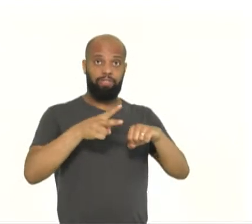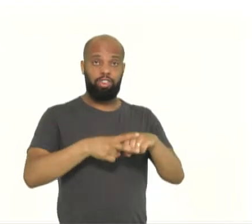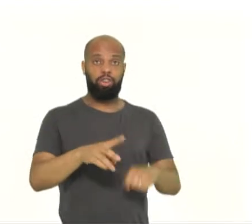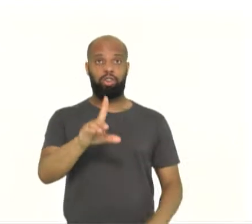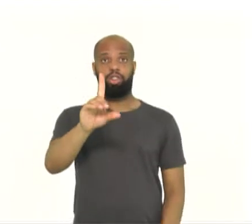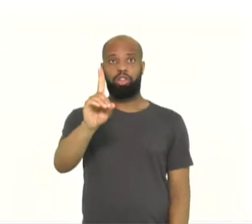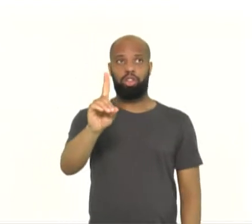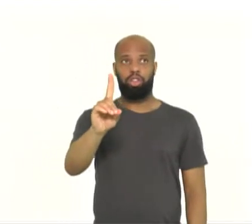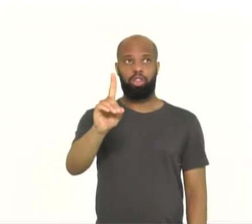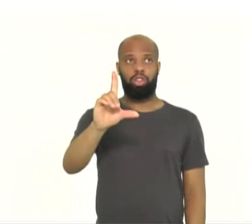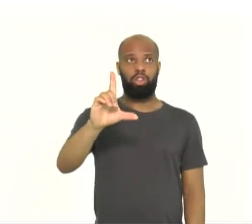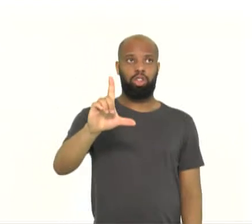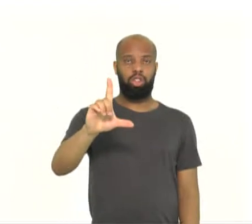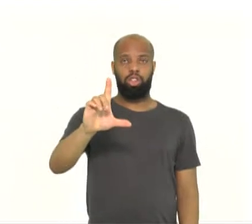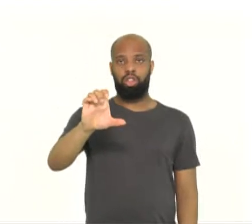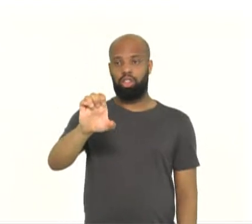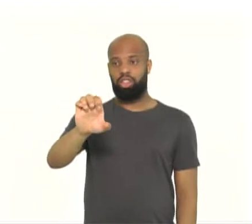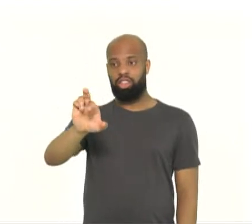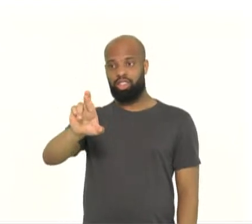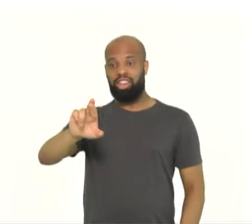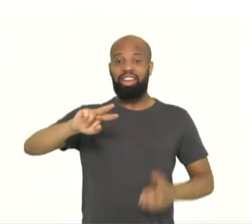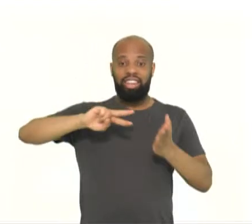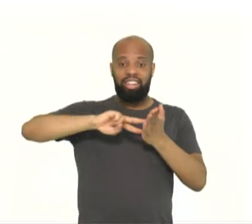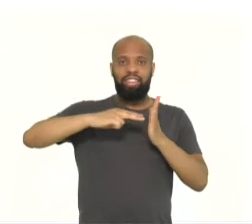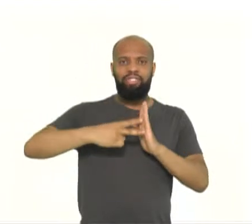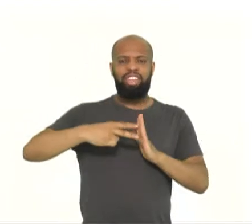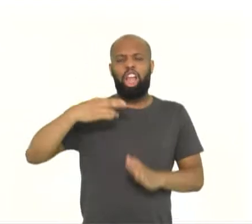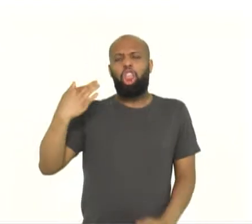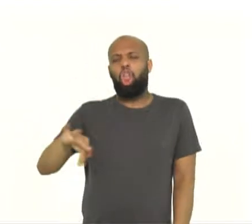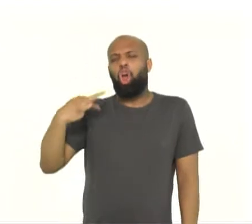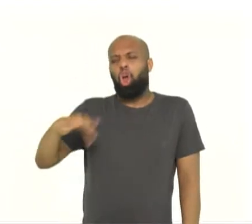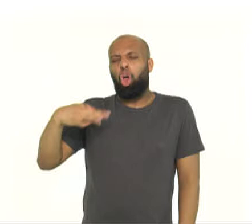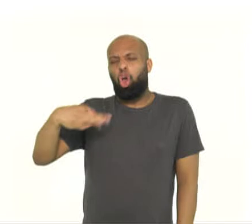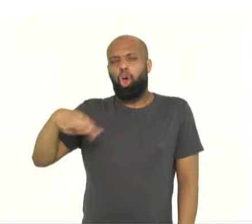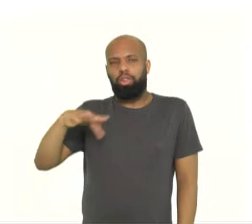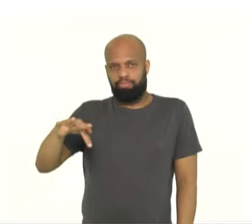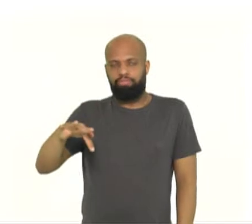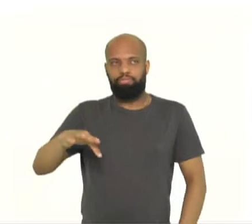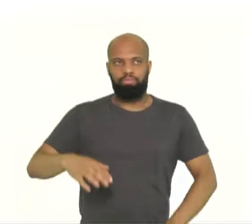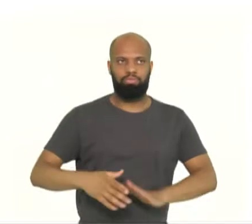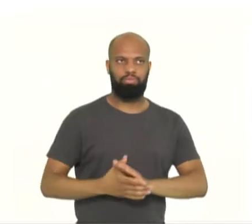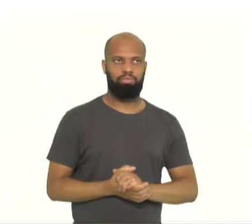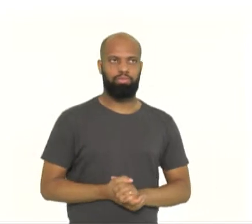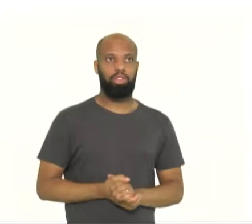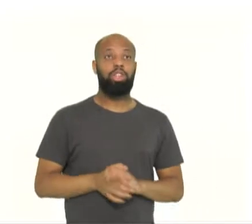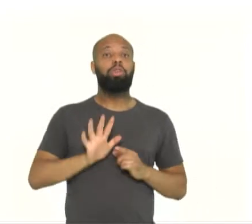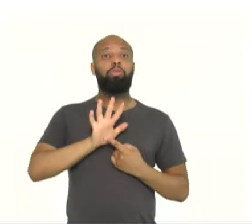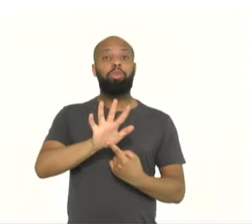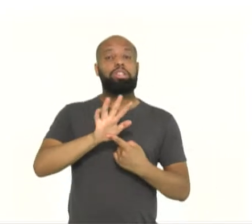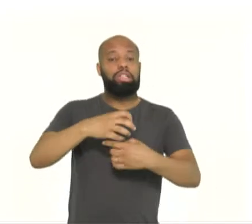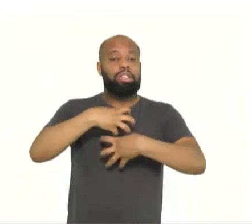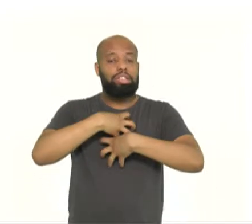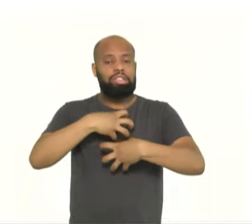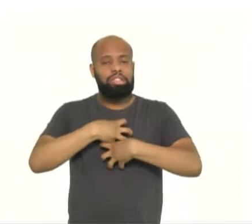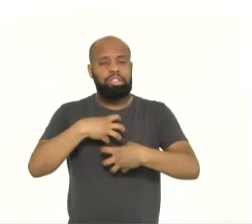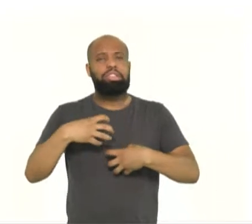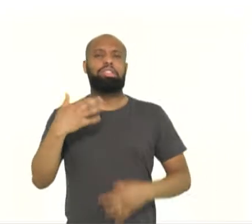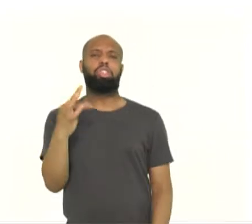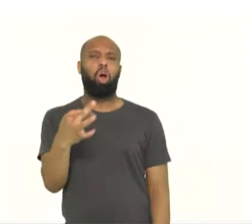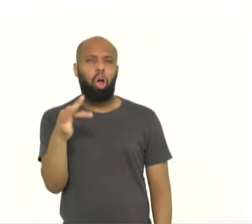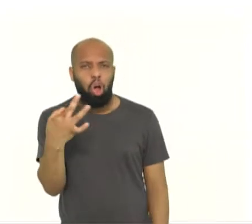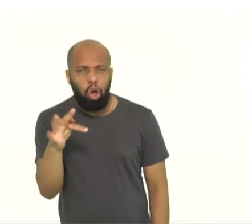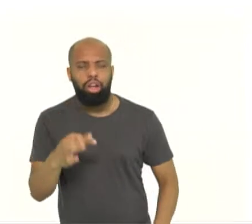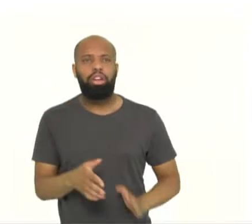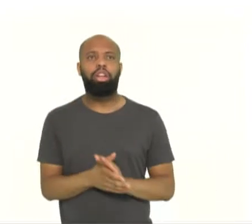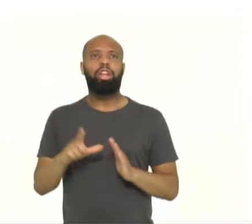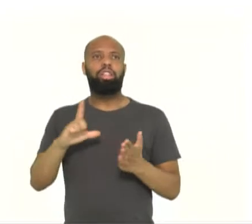verbo doer é doler, para expressar que padecemos dolor, para mostrar que nós estamos com dor